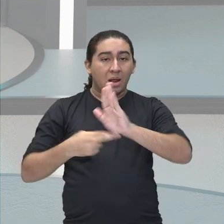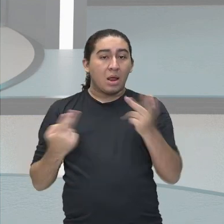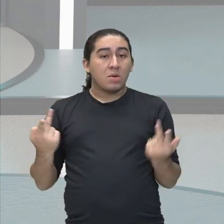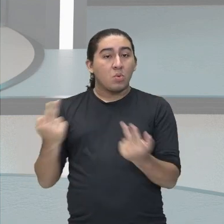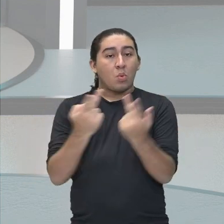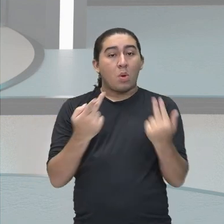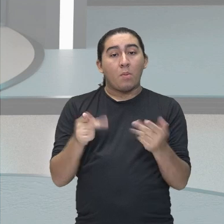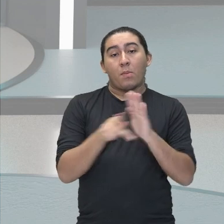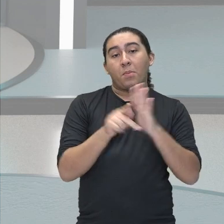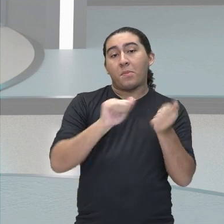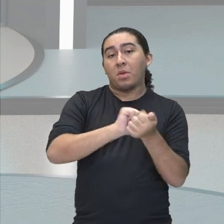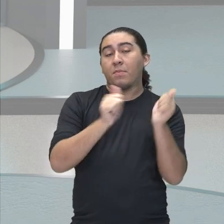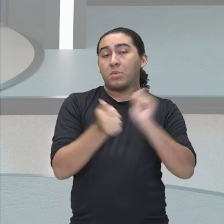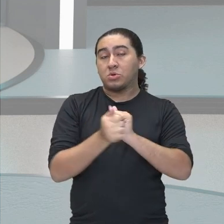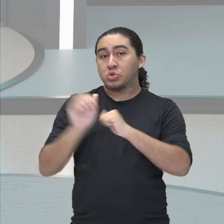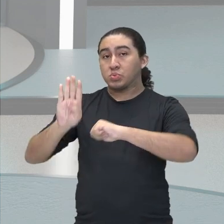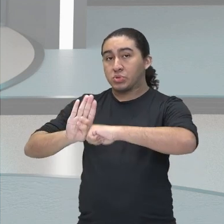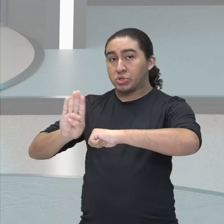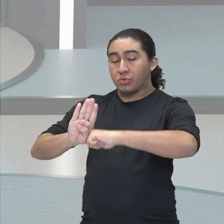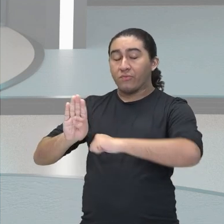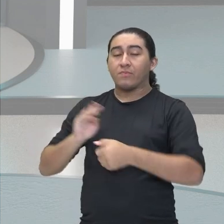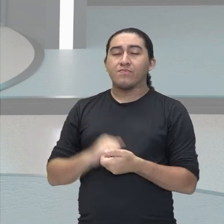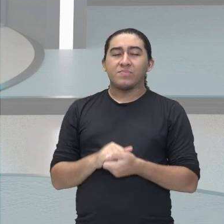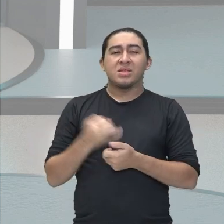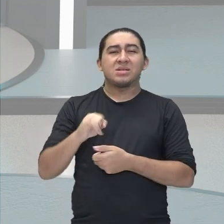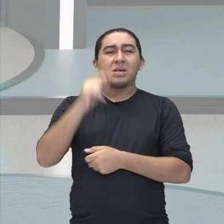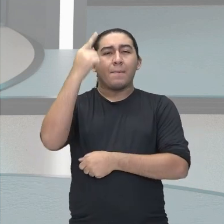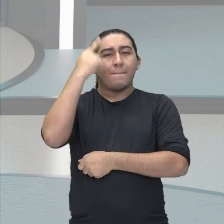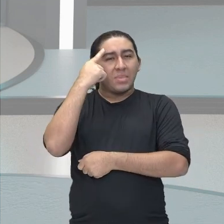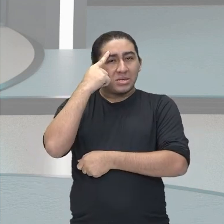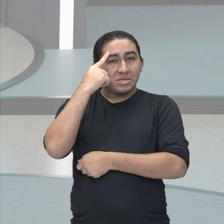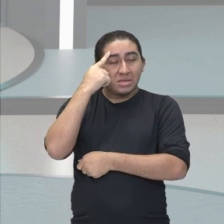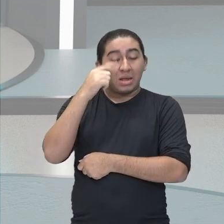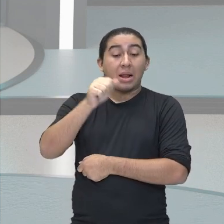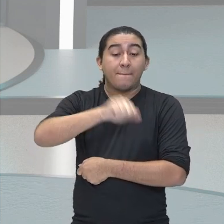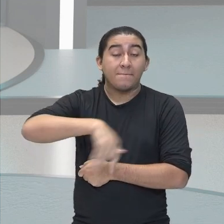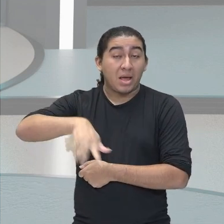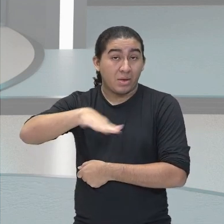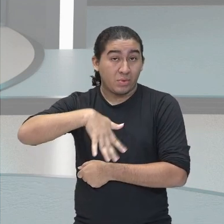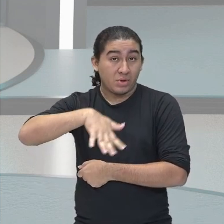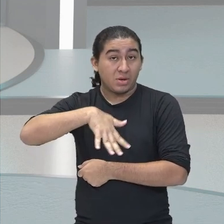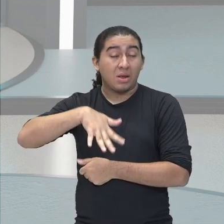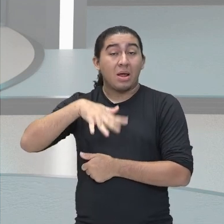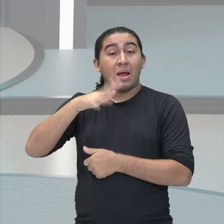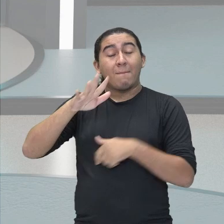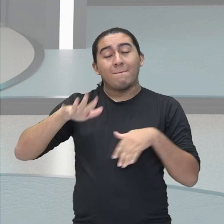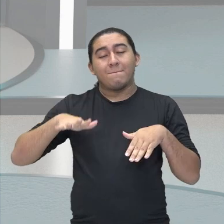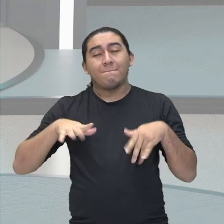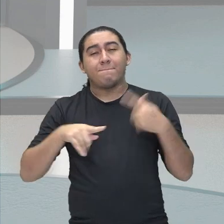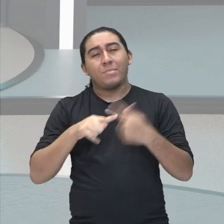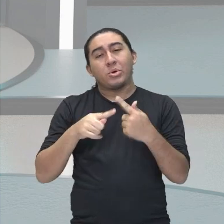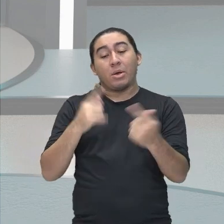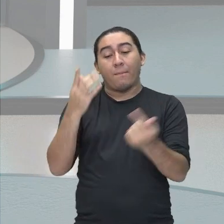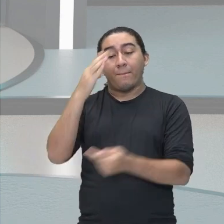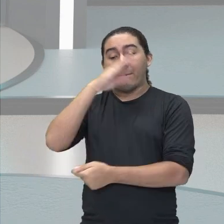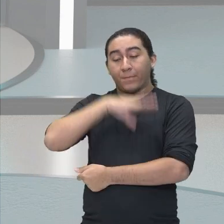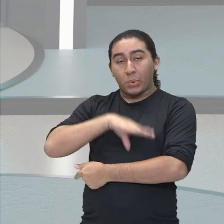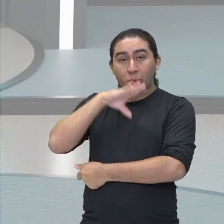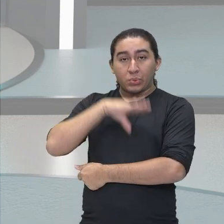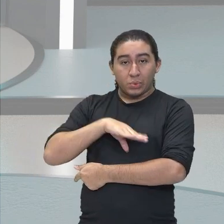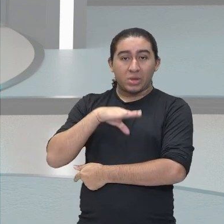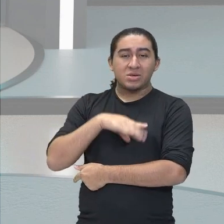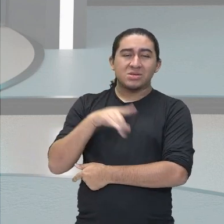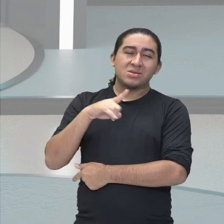de flexão do substantivo. Quando se diz na maioria dos casos, porque na língua portuguesa existem